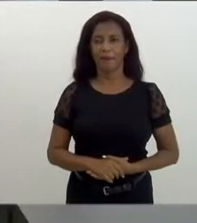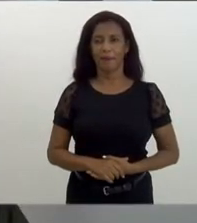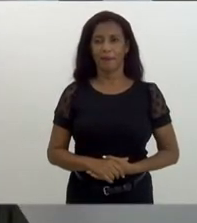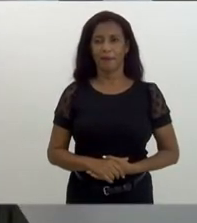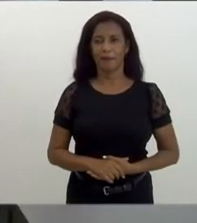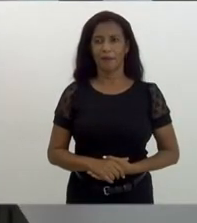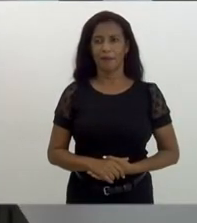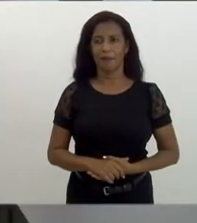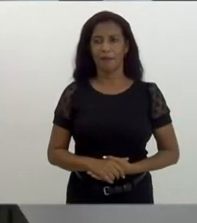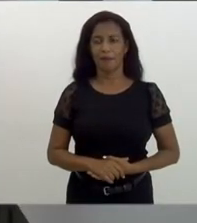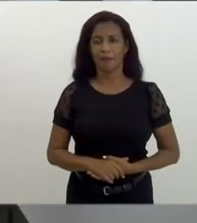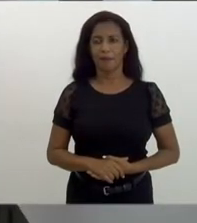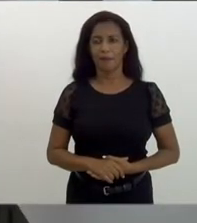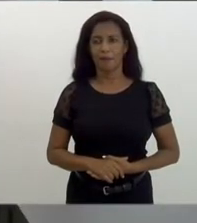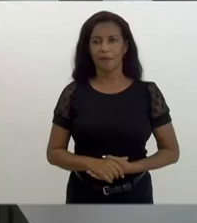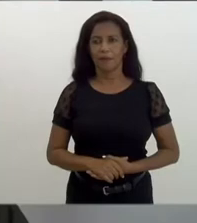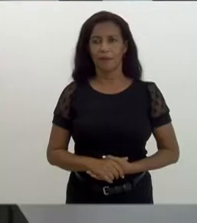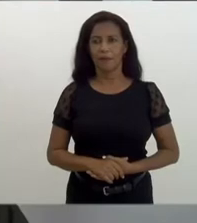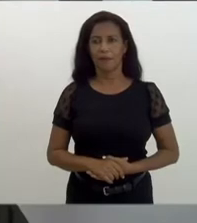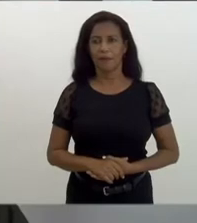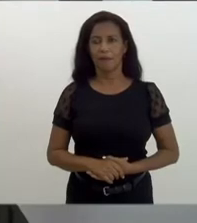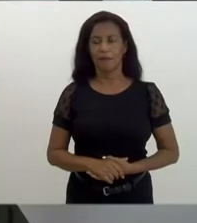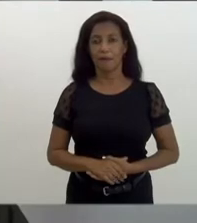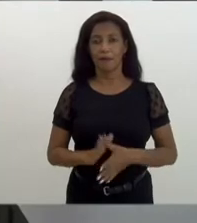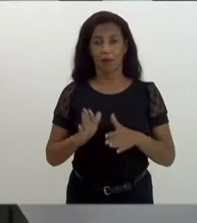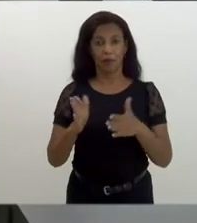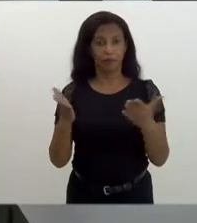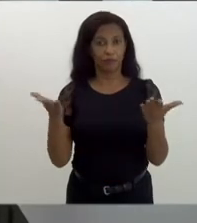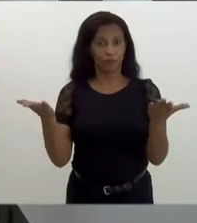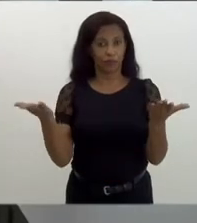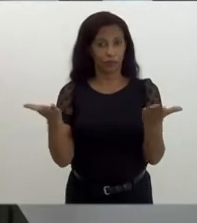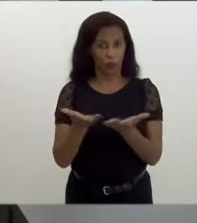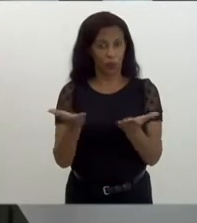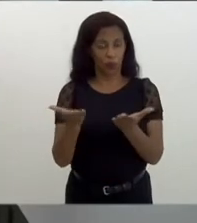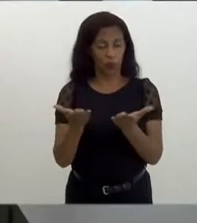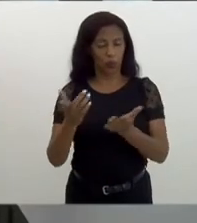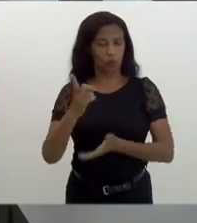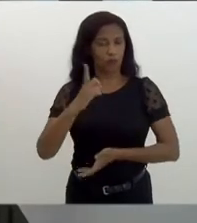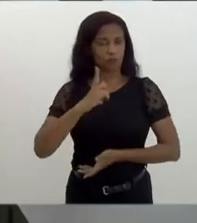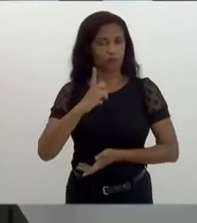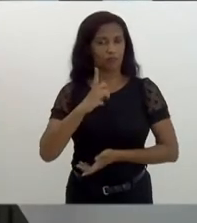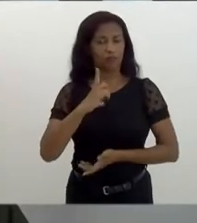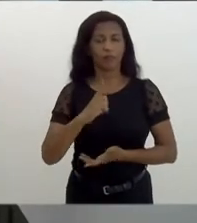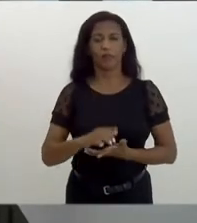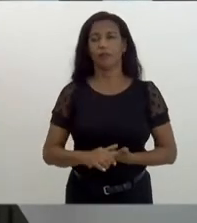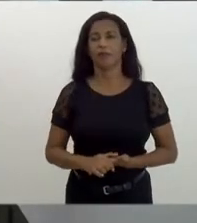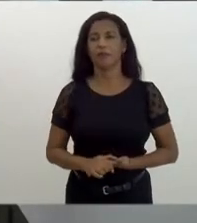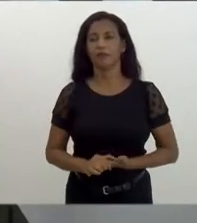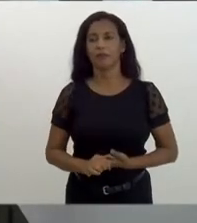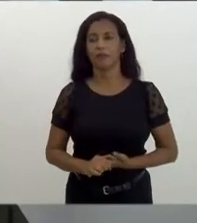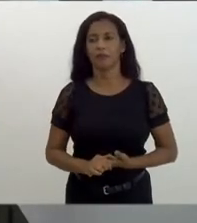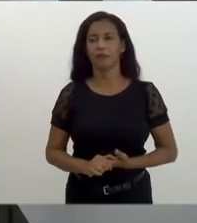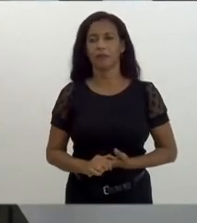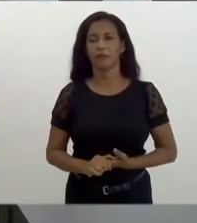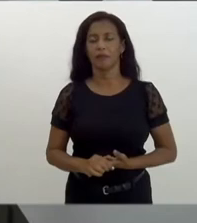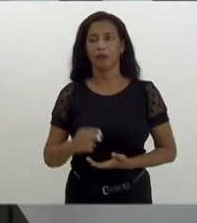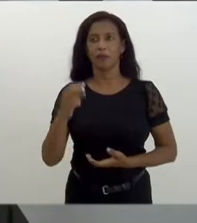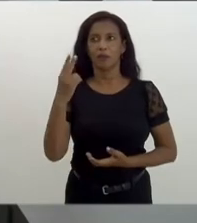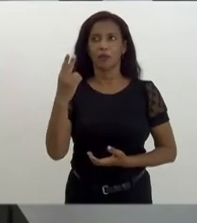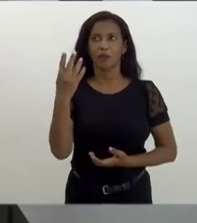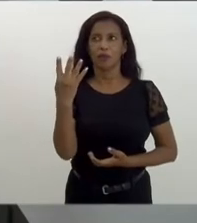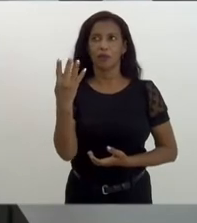e hoje tem liquidação nós temos 2